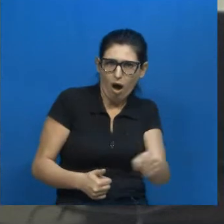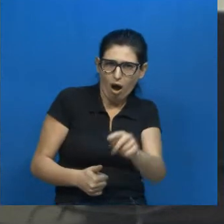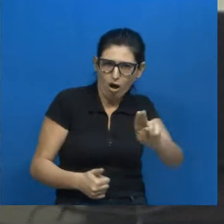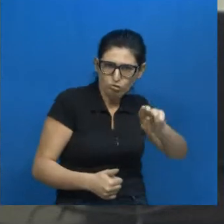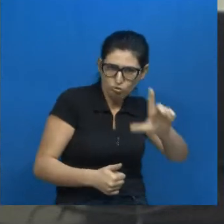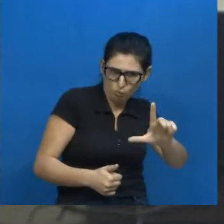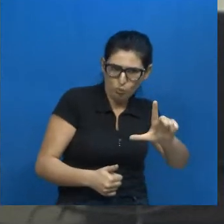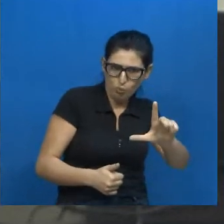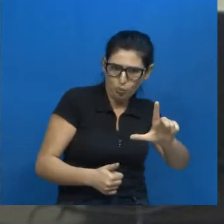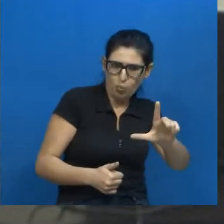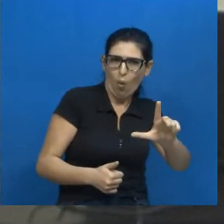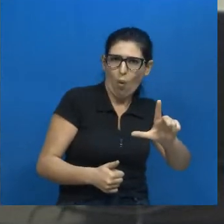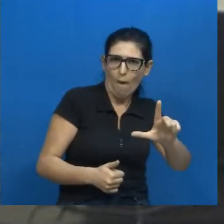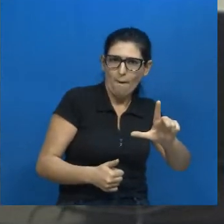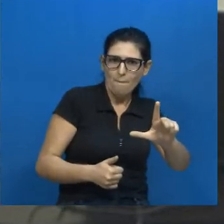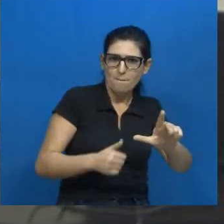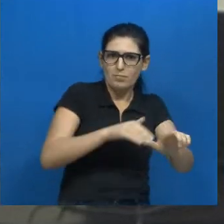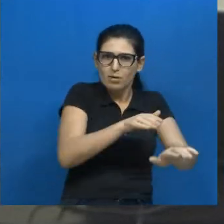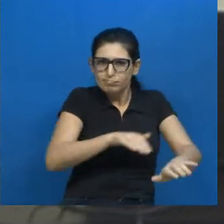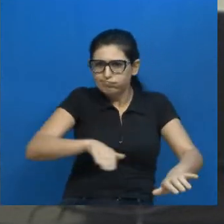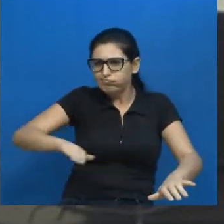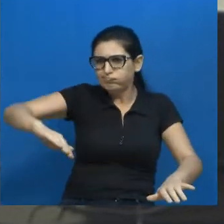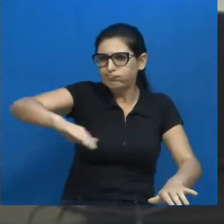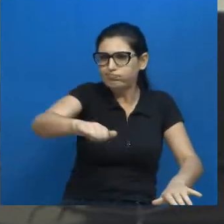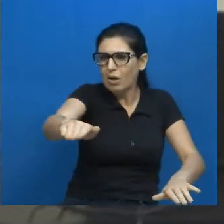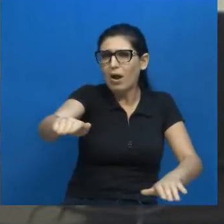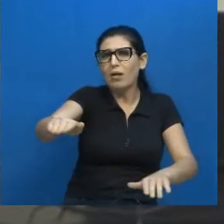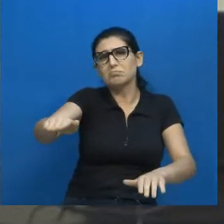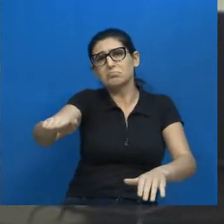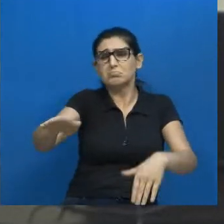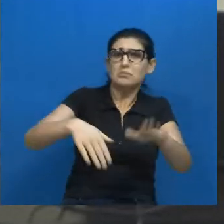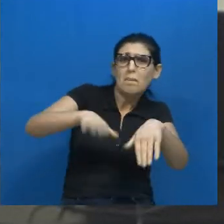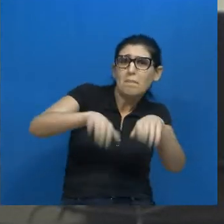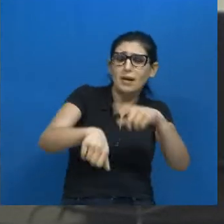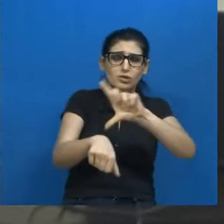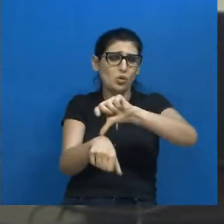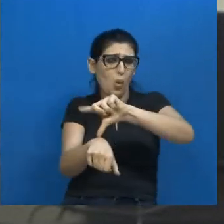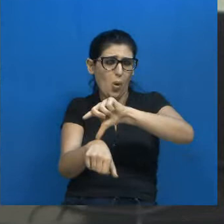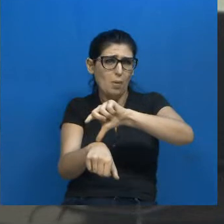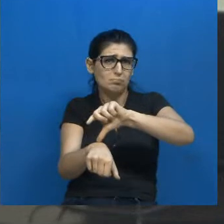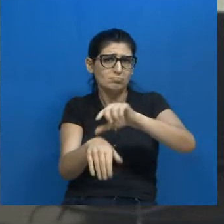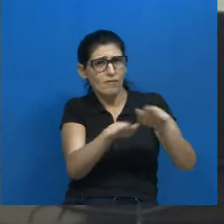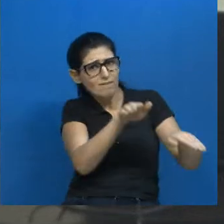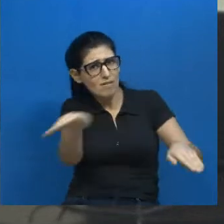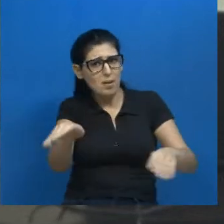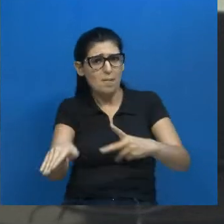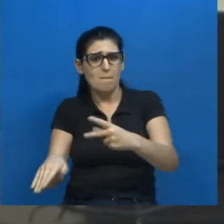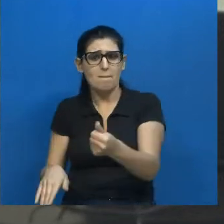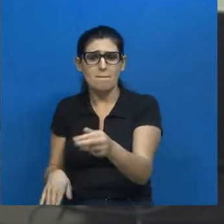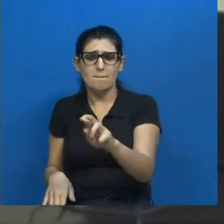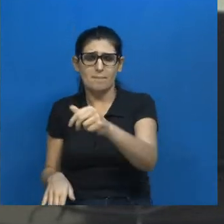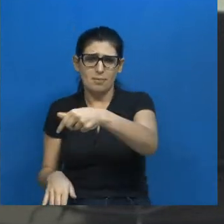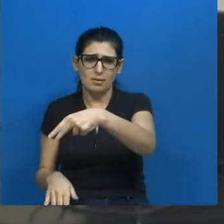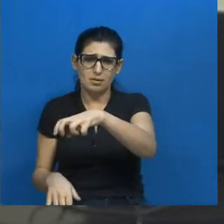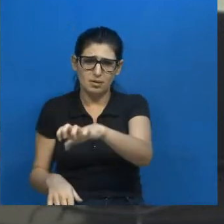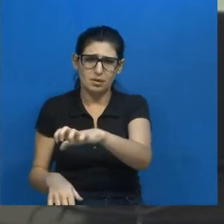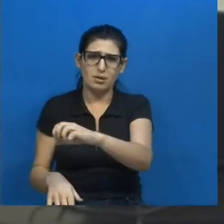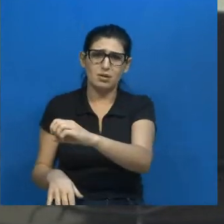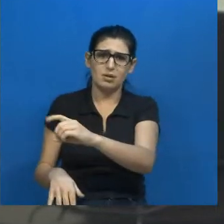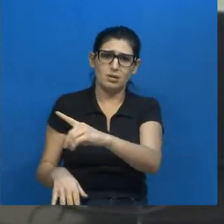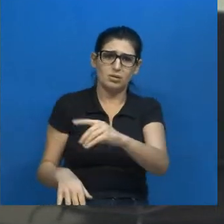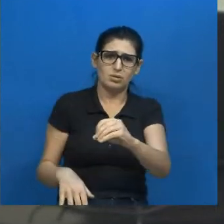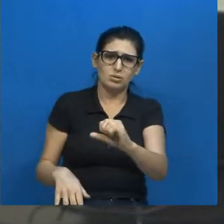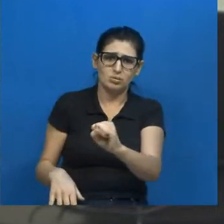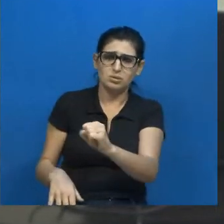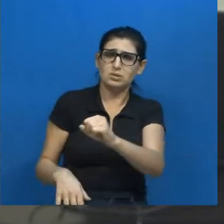ora ela vai passar no Parque dos Sinos, ora não, respeitando o existente hoje, tá? E essa linha do Lagoa Azul também, em função dos